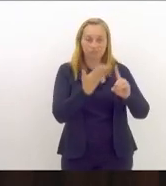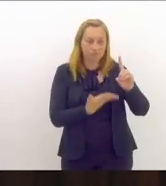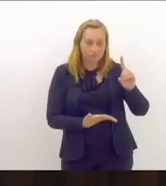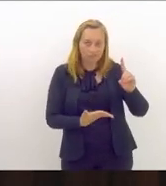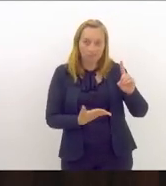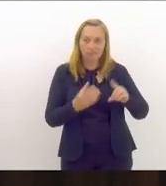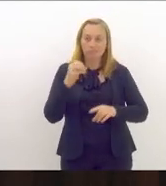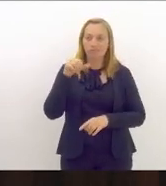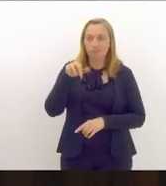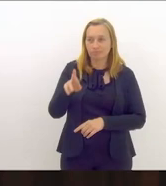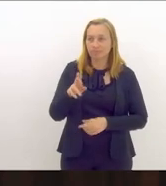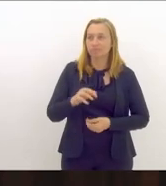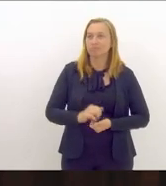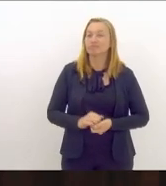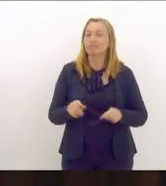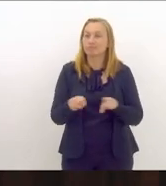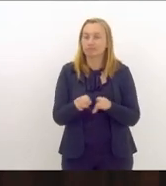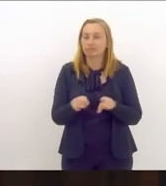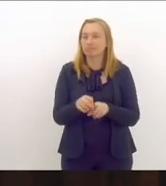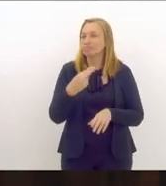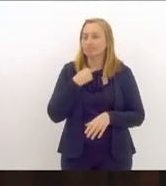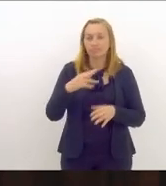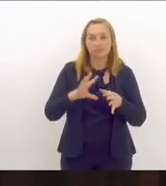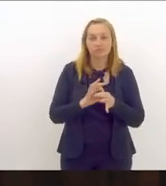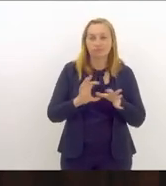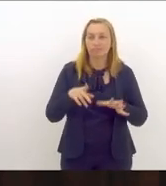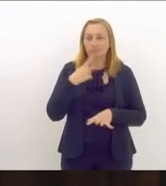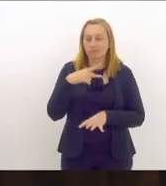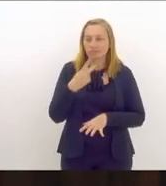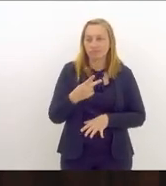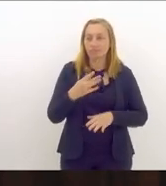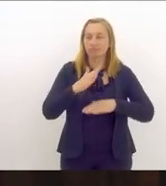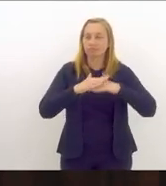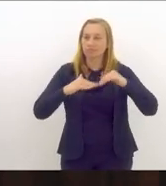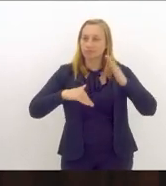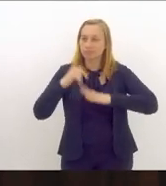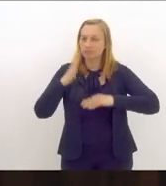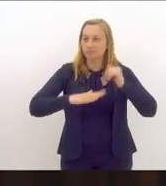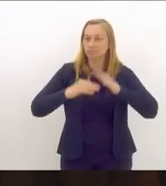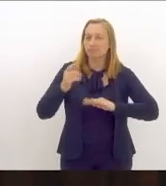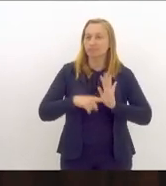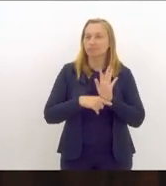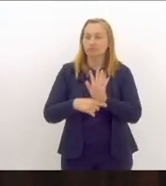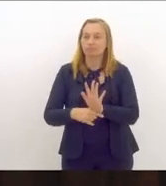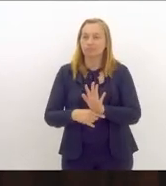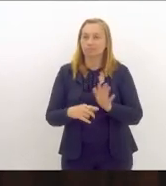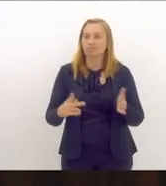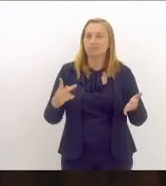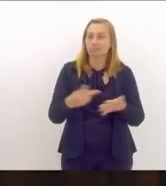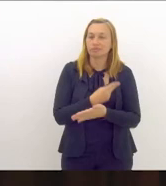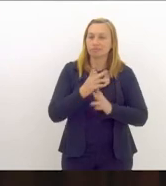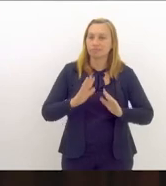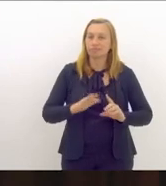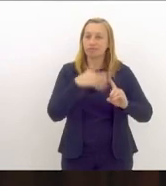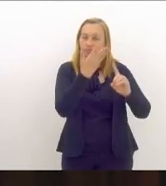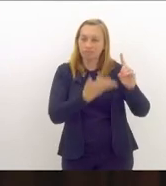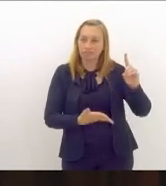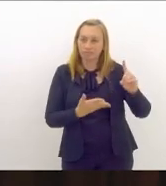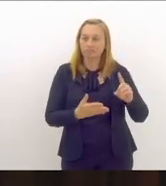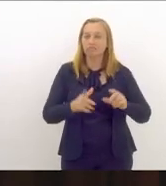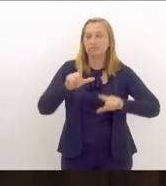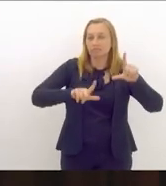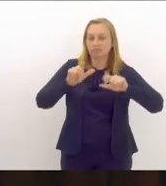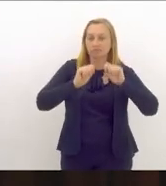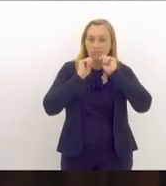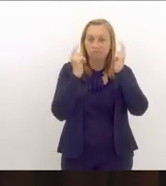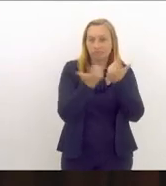homenageado Omar. Também não posso deixar de agradecer aos profissionais que contribuíram para que esse evento acontecesse, a TV Alerj,